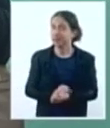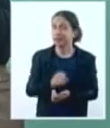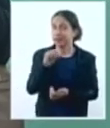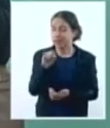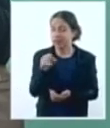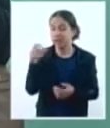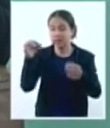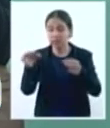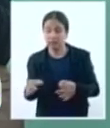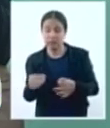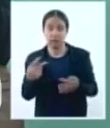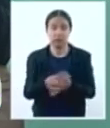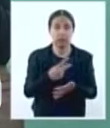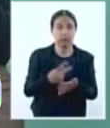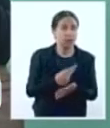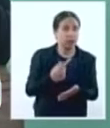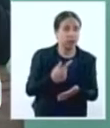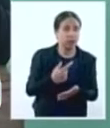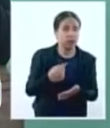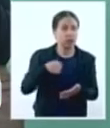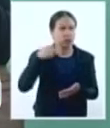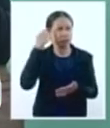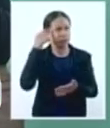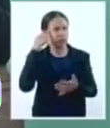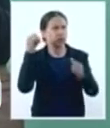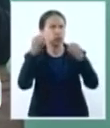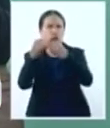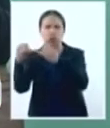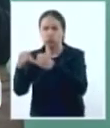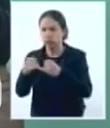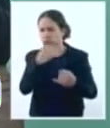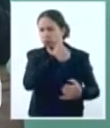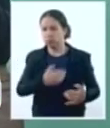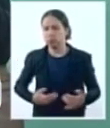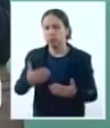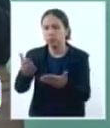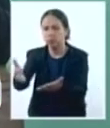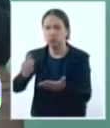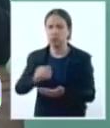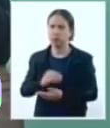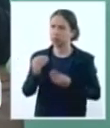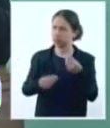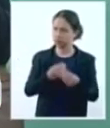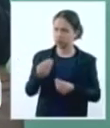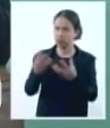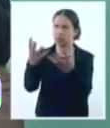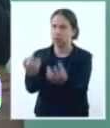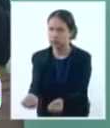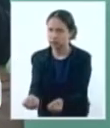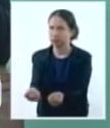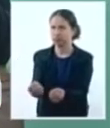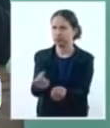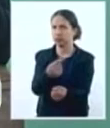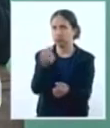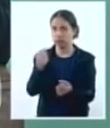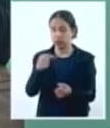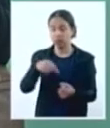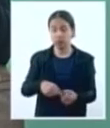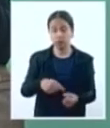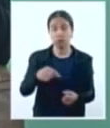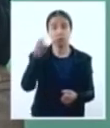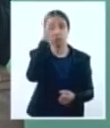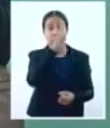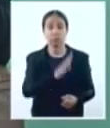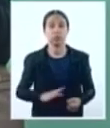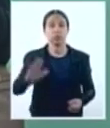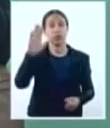em relação ao terceiro setor, né? Ao papel que o terceiro setor, de uma forma ou de outra, assumiu no Estado brasileiro. Né? O Estado brasileiro